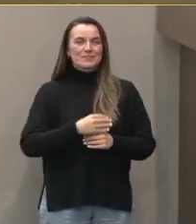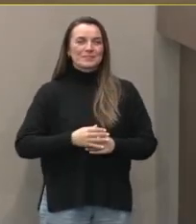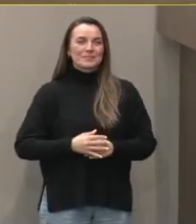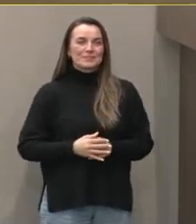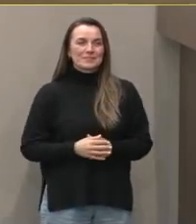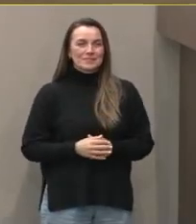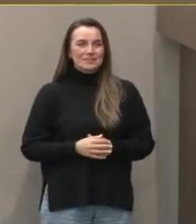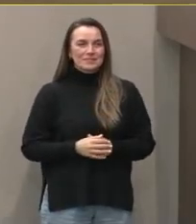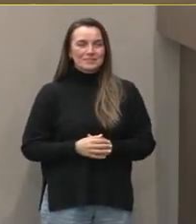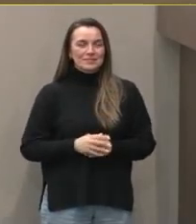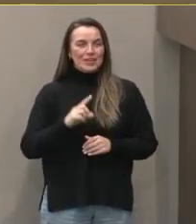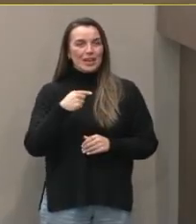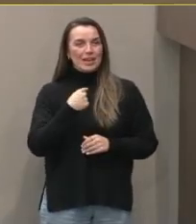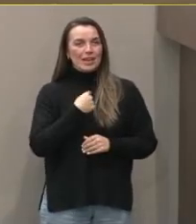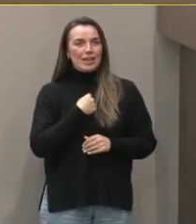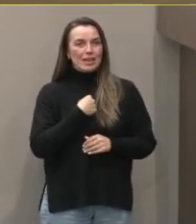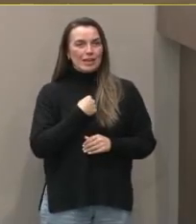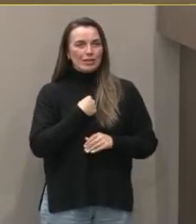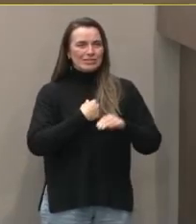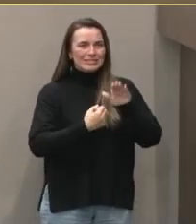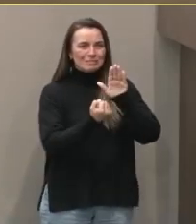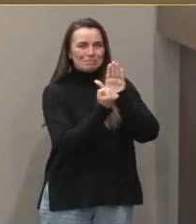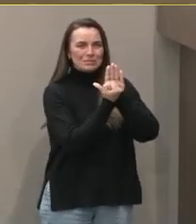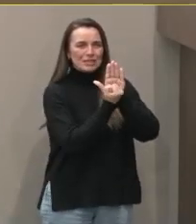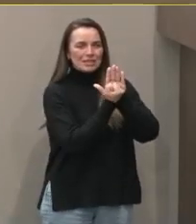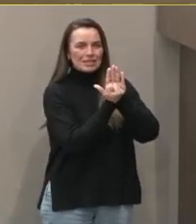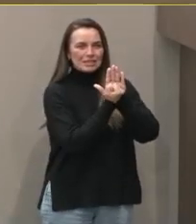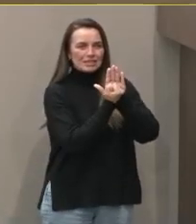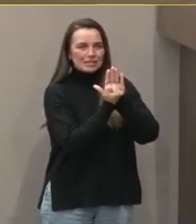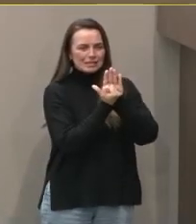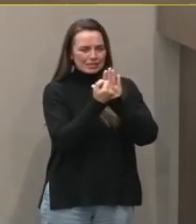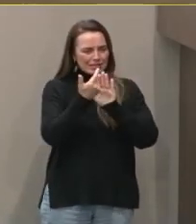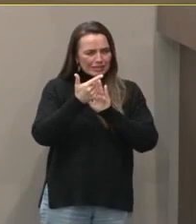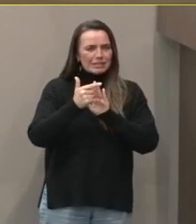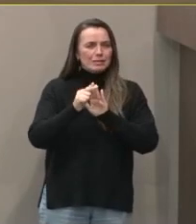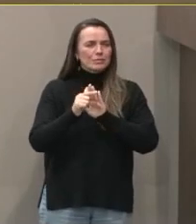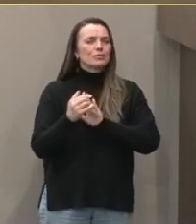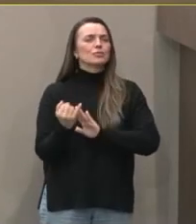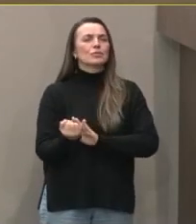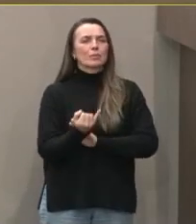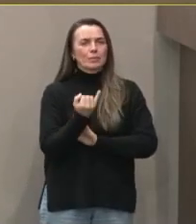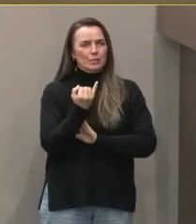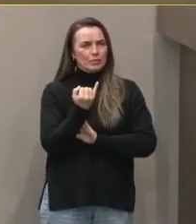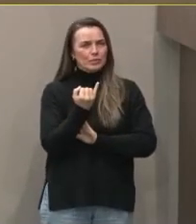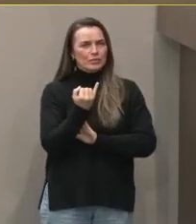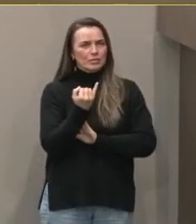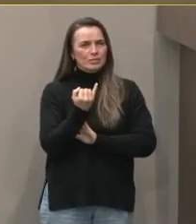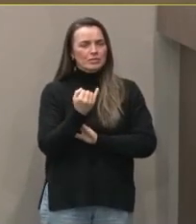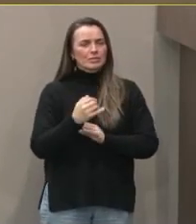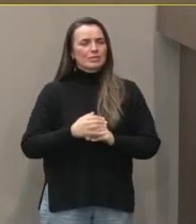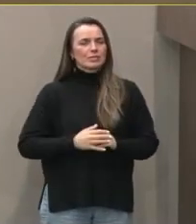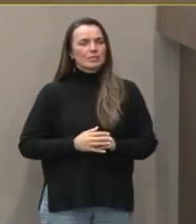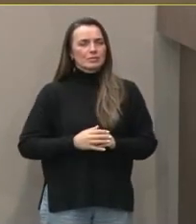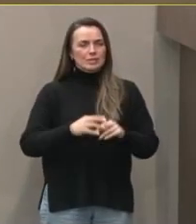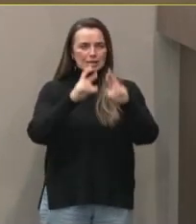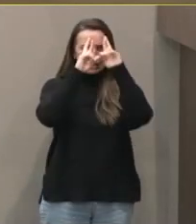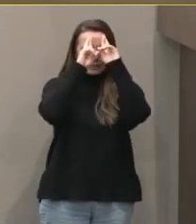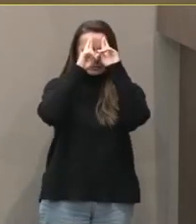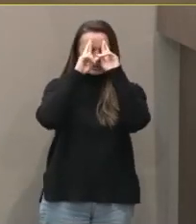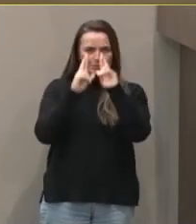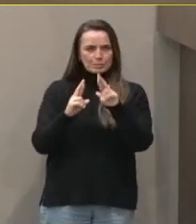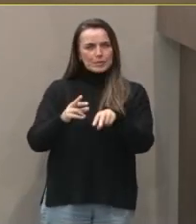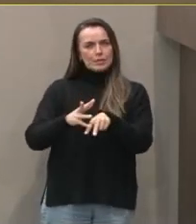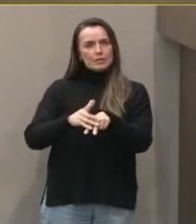E o nosso lema, nós precisamos repetir isso sempre com muito cuidado, respeito ao